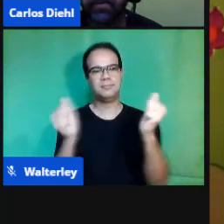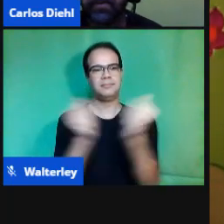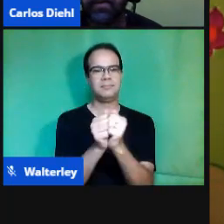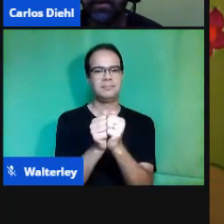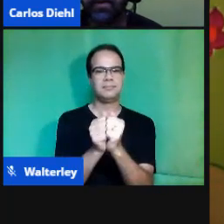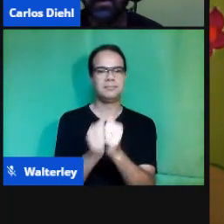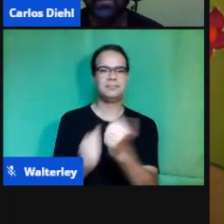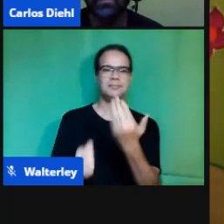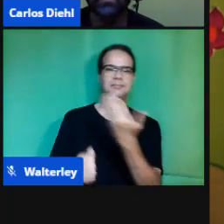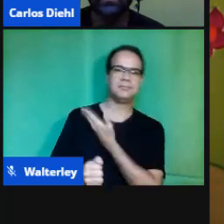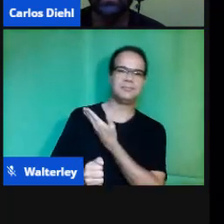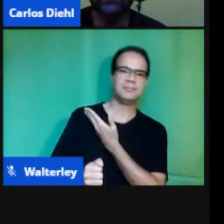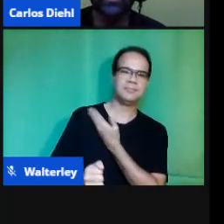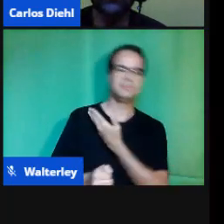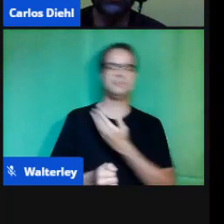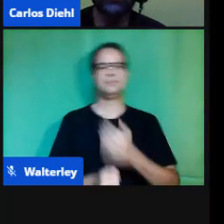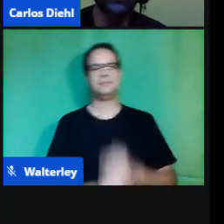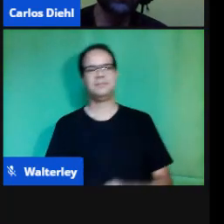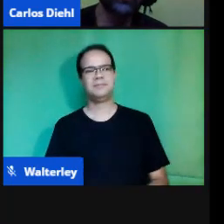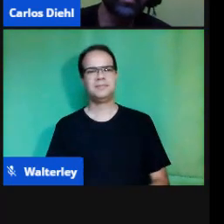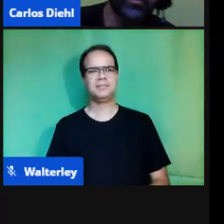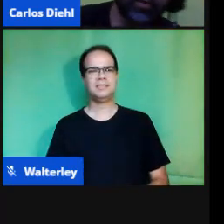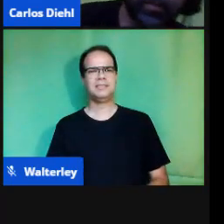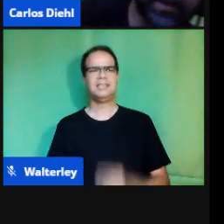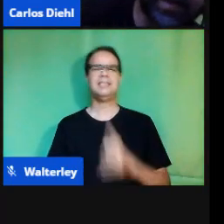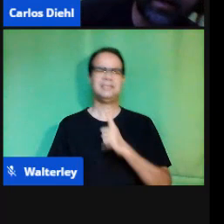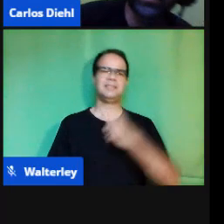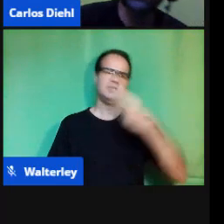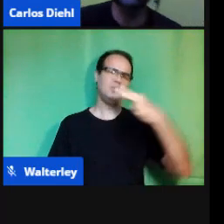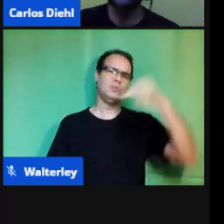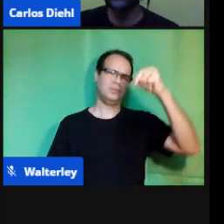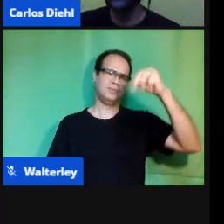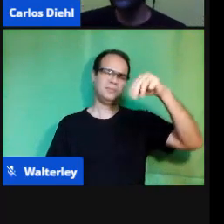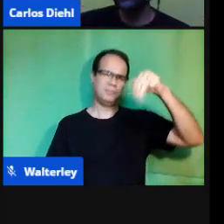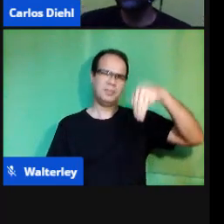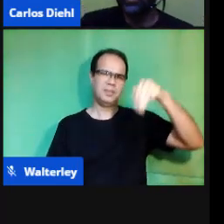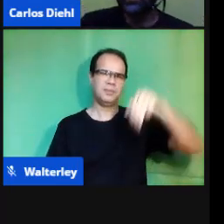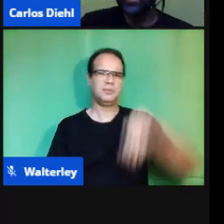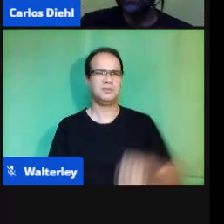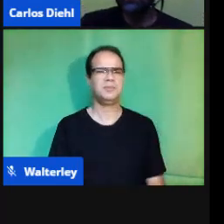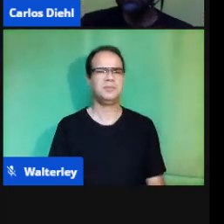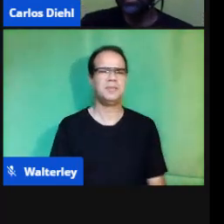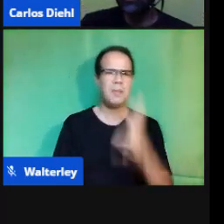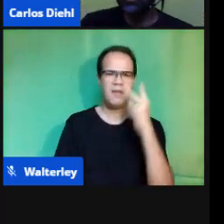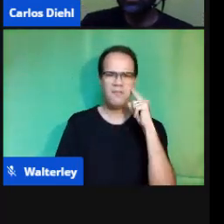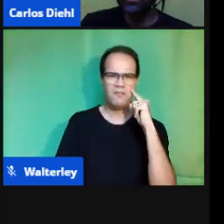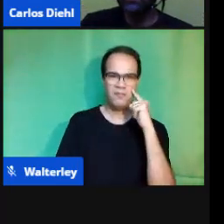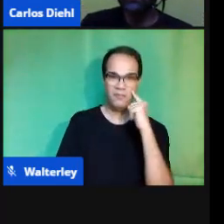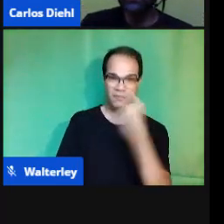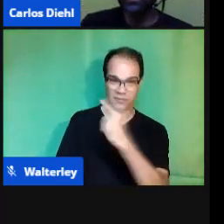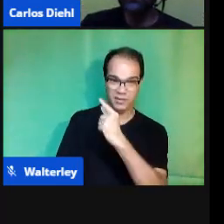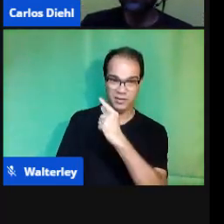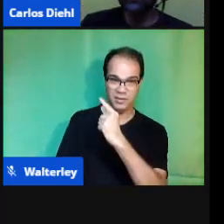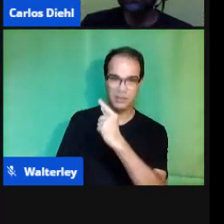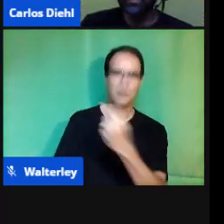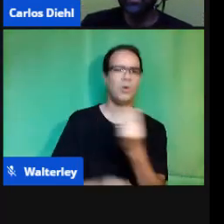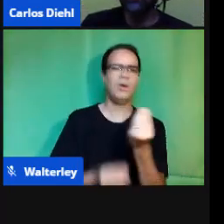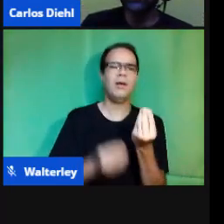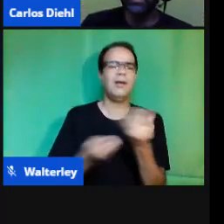perto... Ele tem mais 2 minutos esse documentário, mas... é um bom exemplo de mostrar como crianças